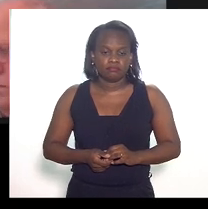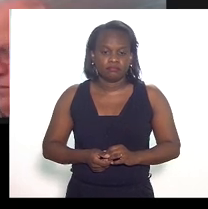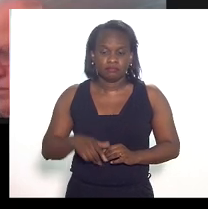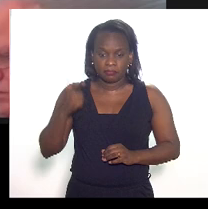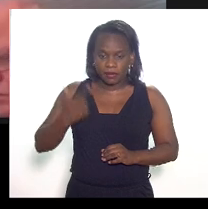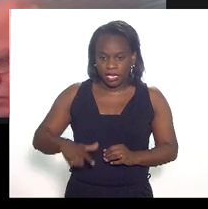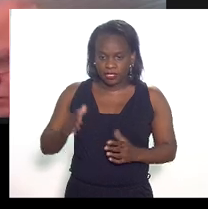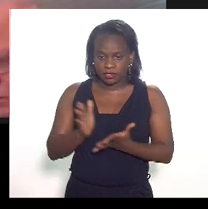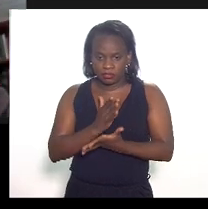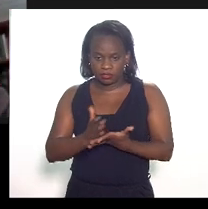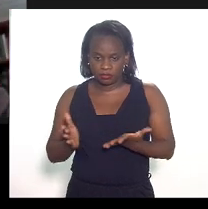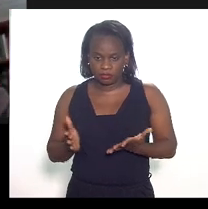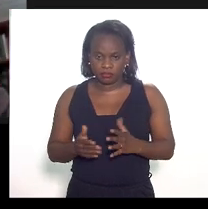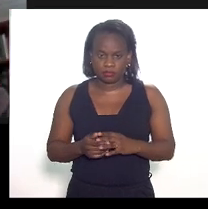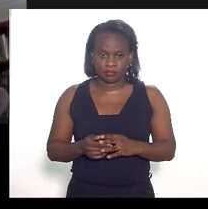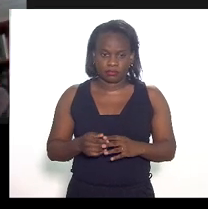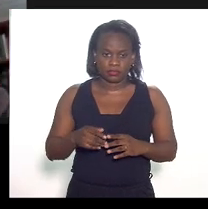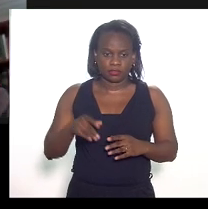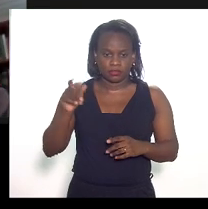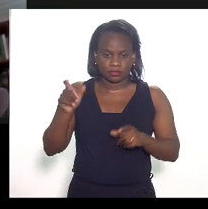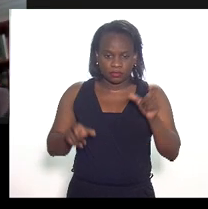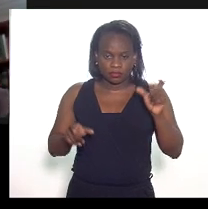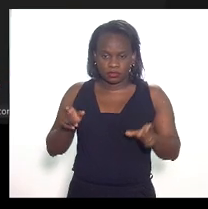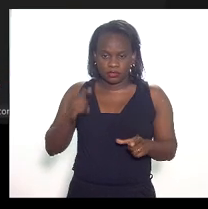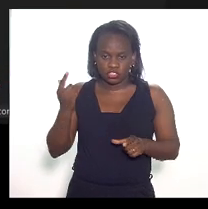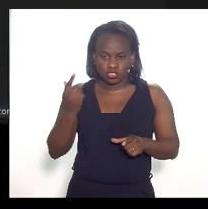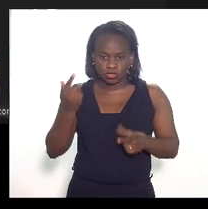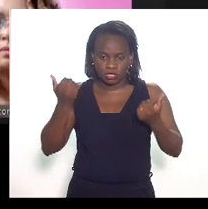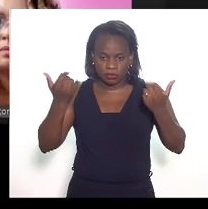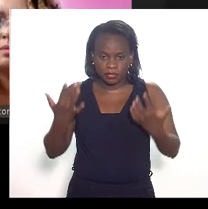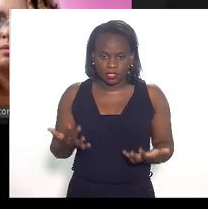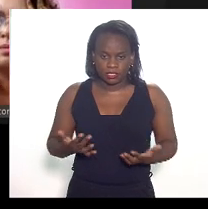Mais alguém? Mais algum gestor gostaria de falar, não?